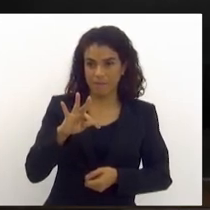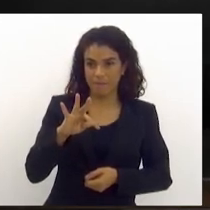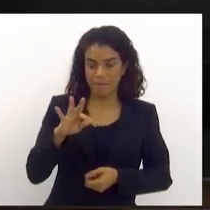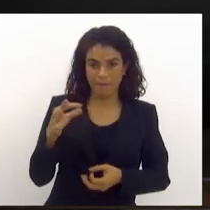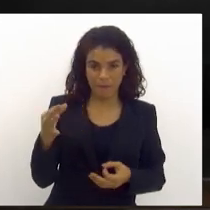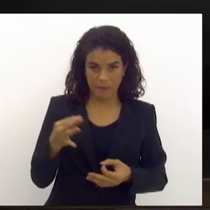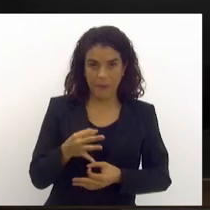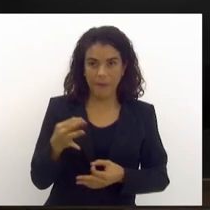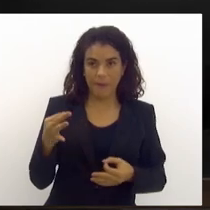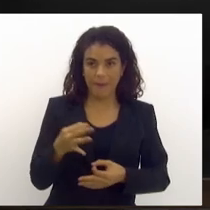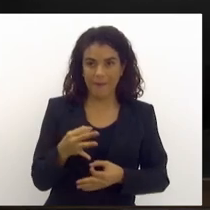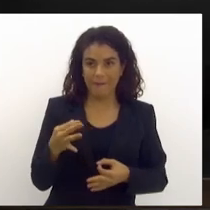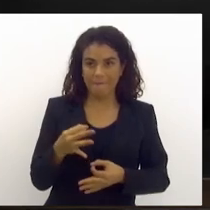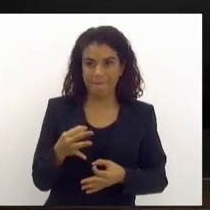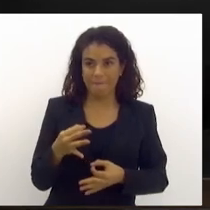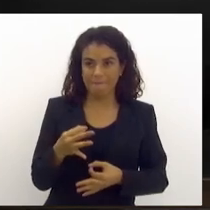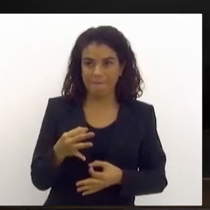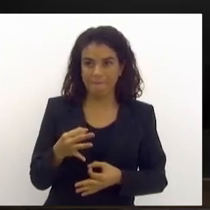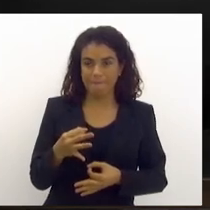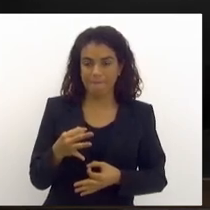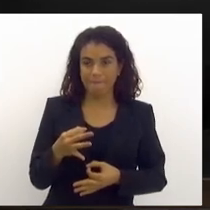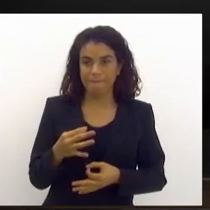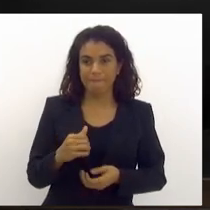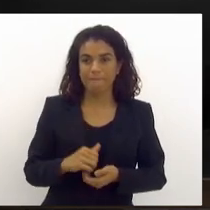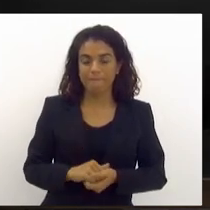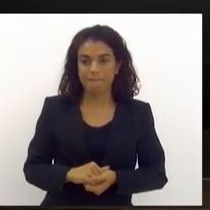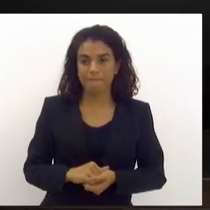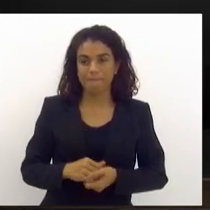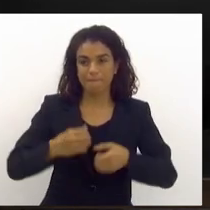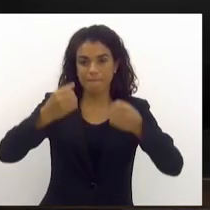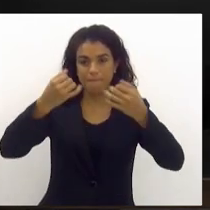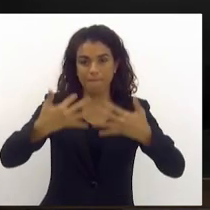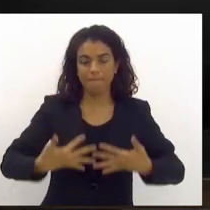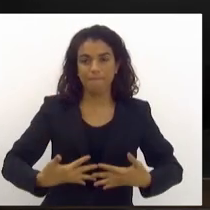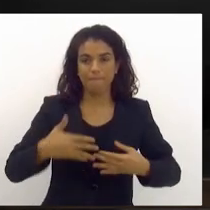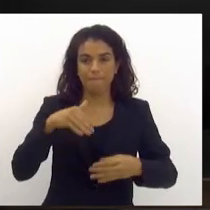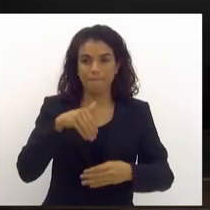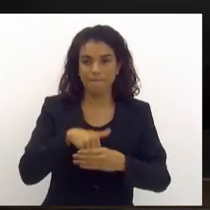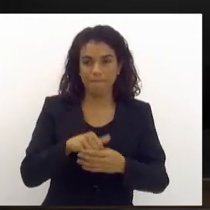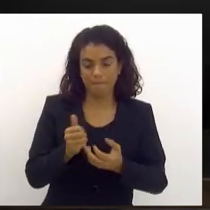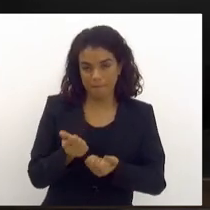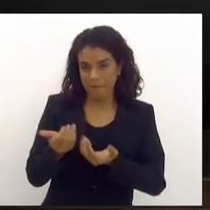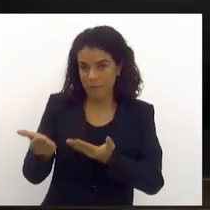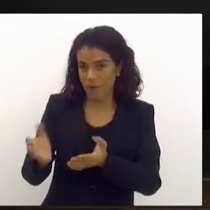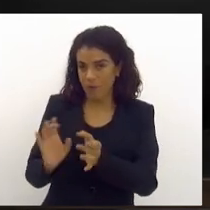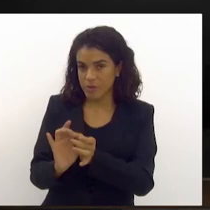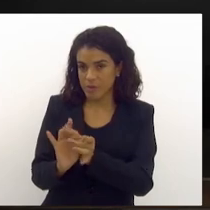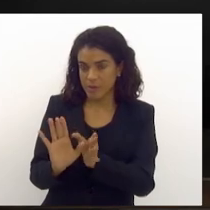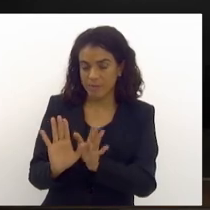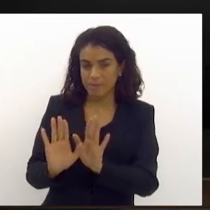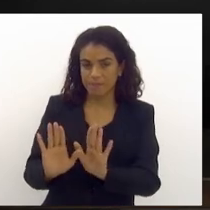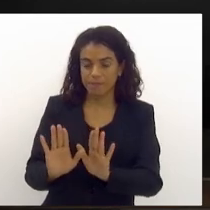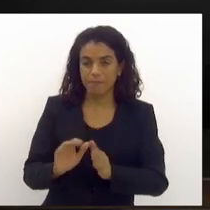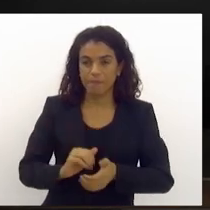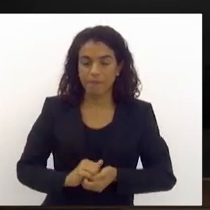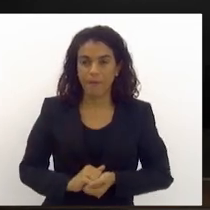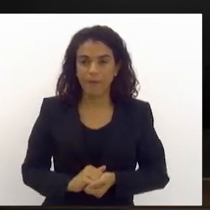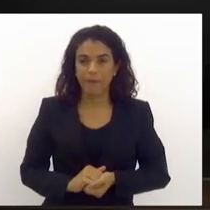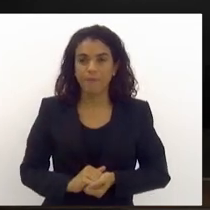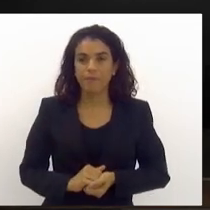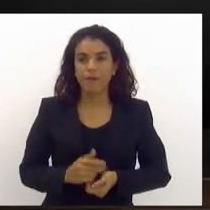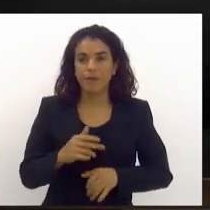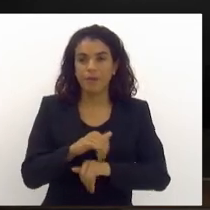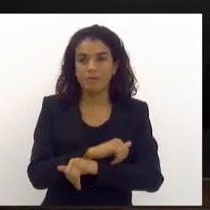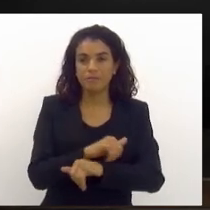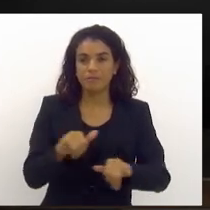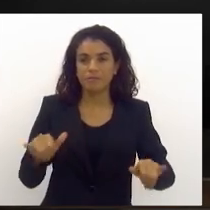Perfeito? Beijos, sim. Para declarar o voto, presidente. Já vou conceder, Andrezinho, por favor. Gostaria de comunicar